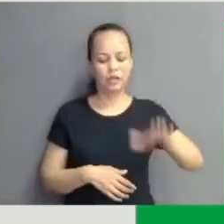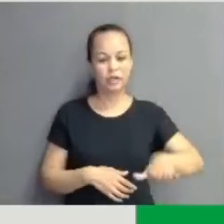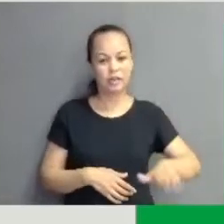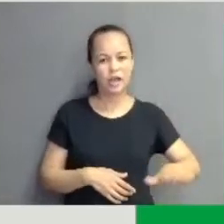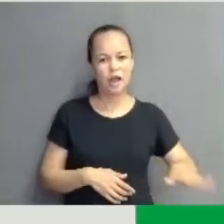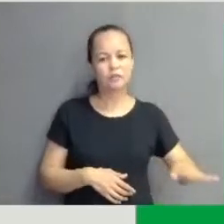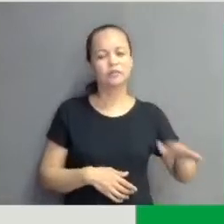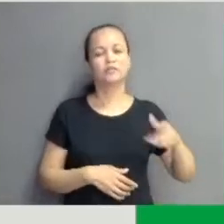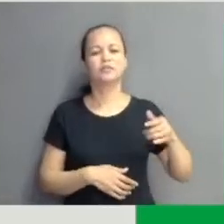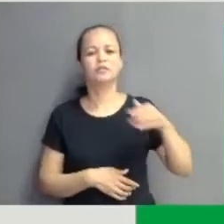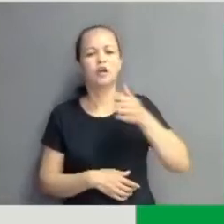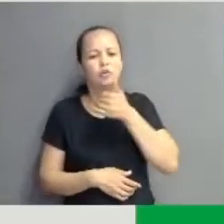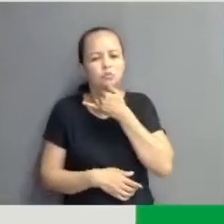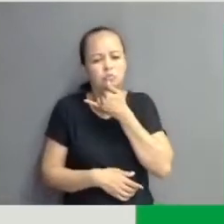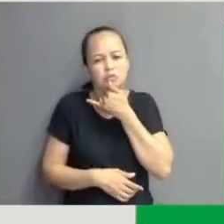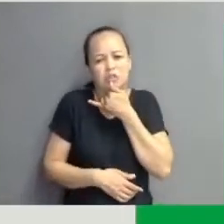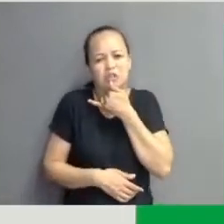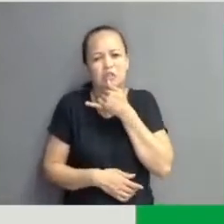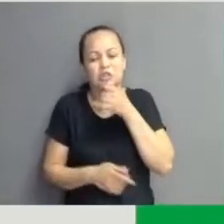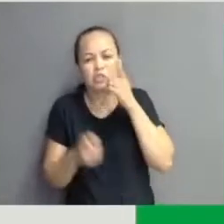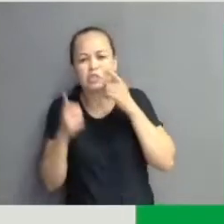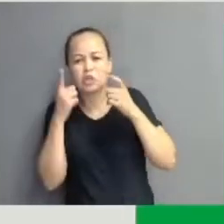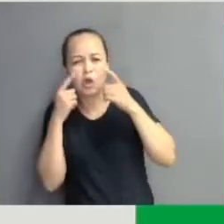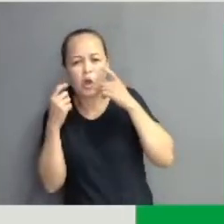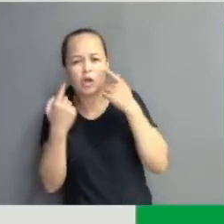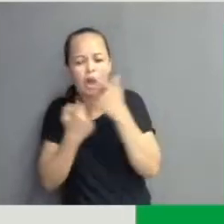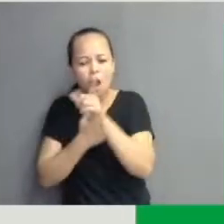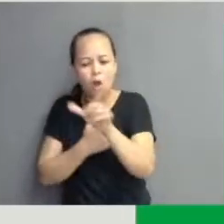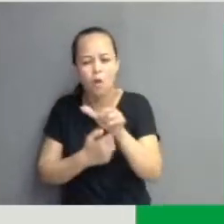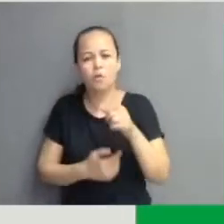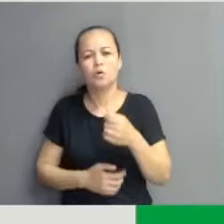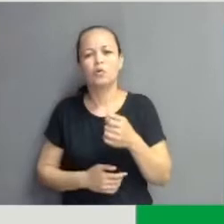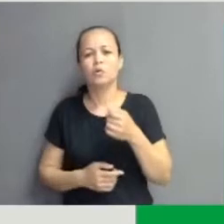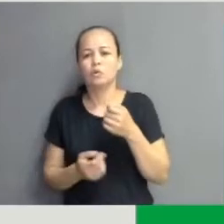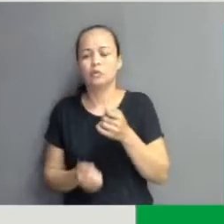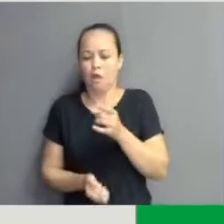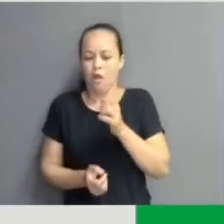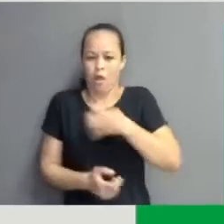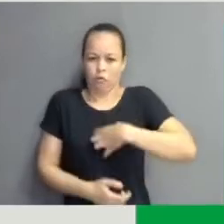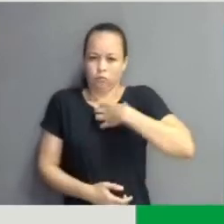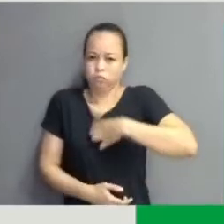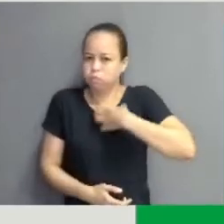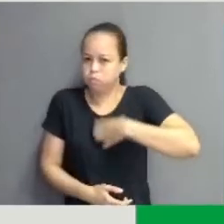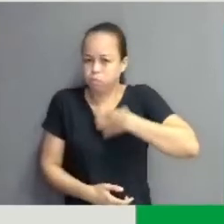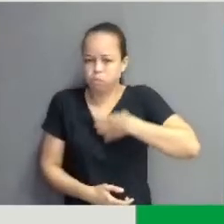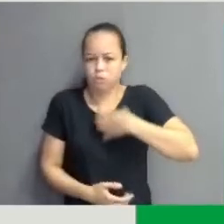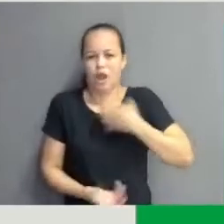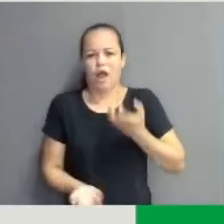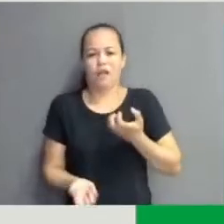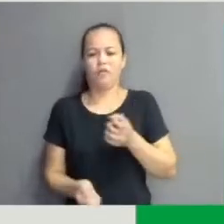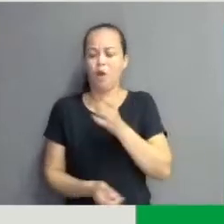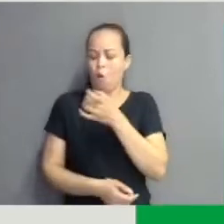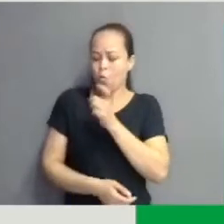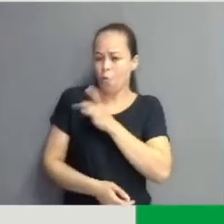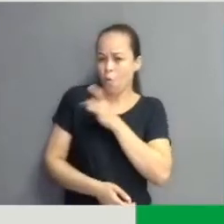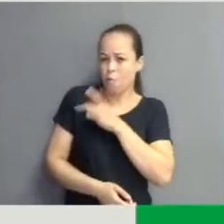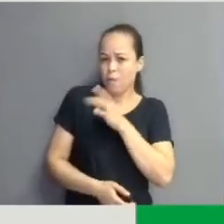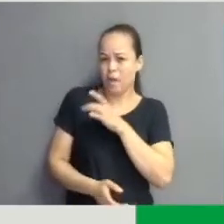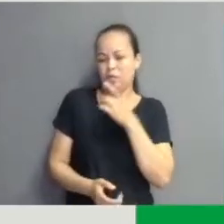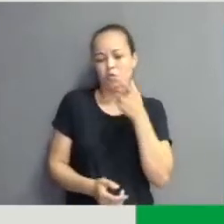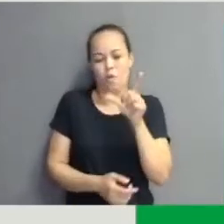nós temos outra criança com raiva temos uma com medo A outra está muito feliz e alegre